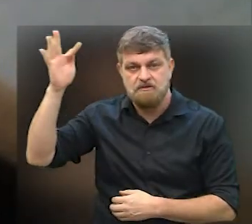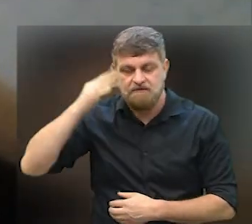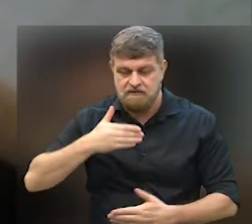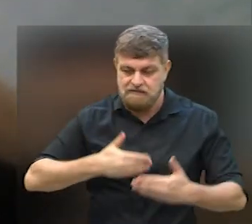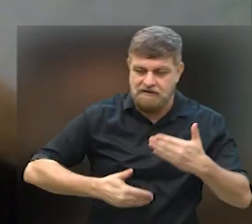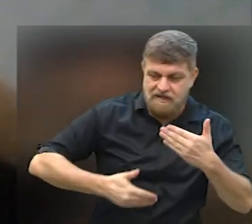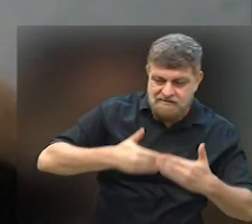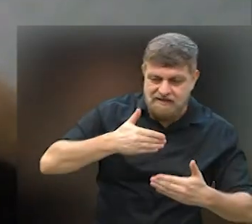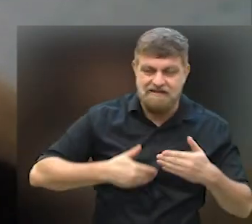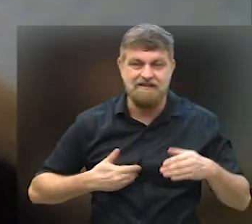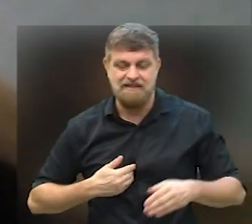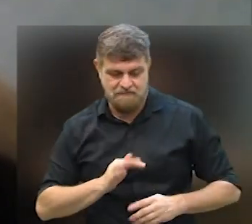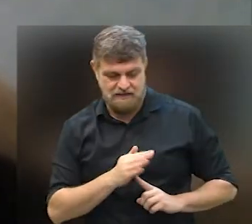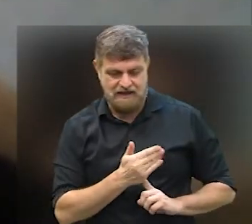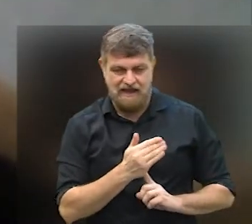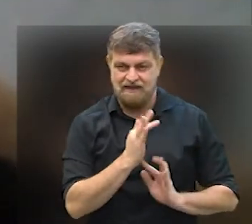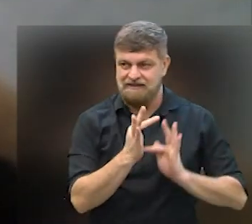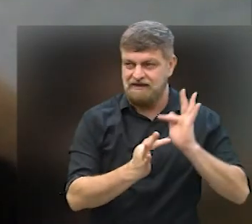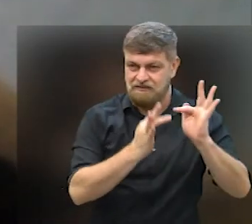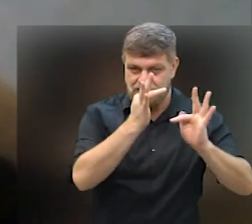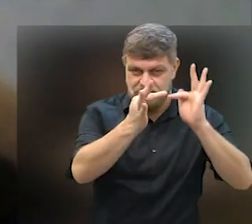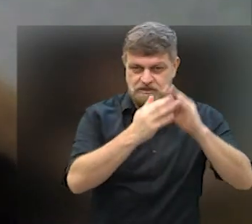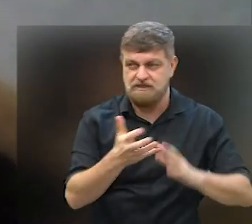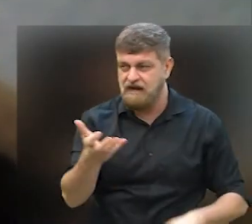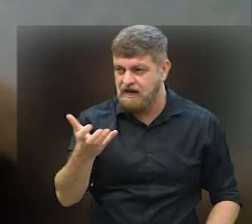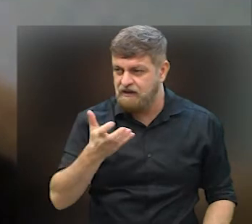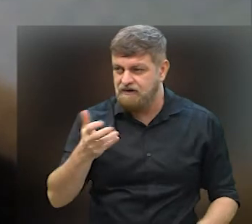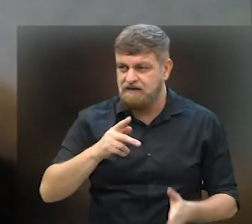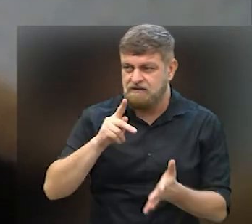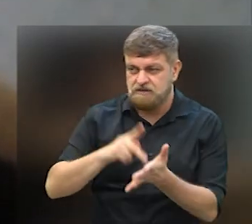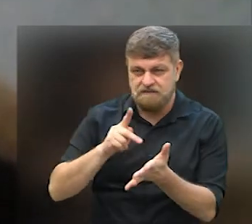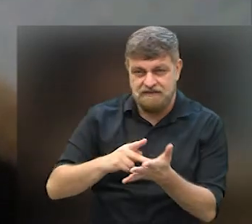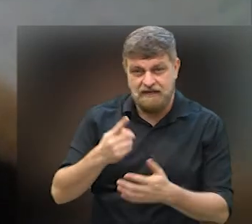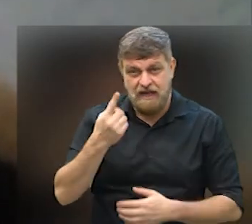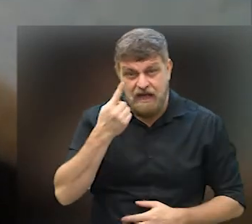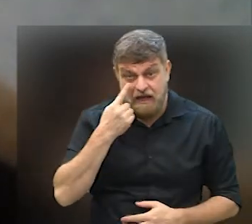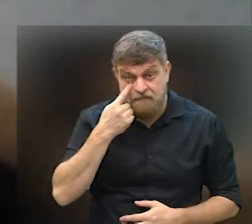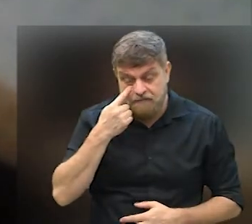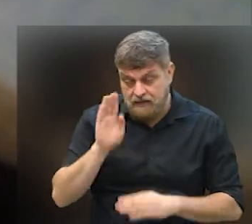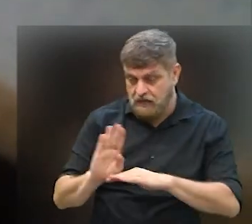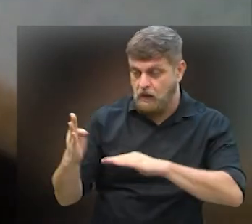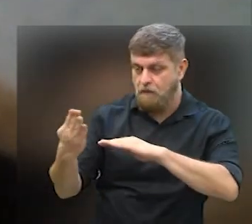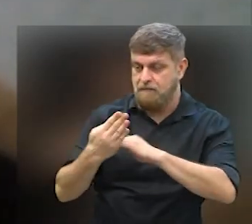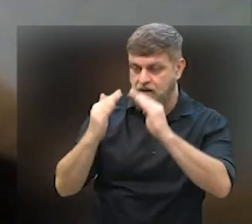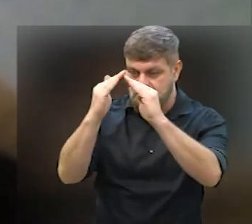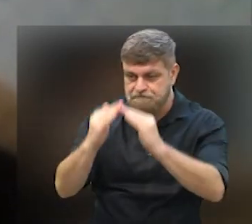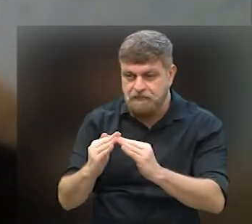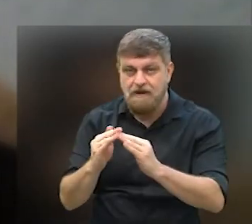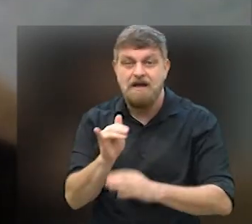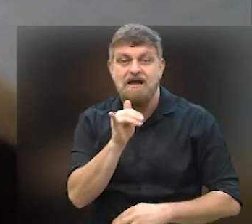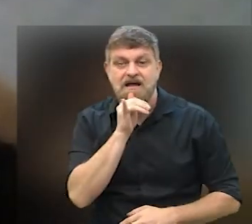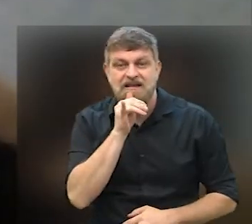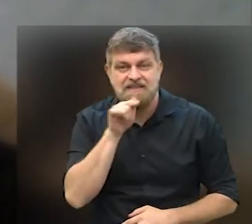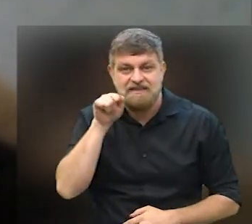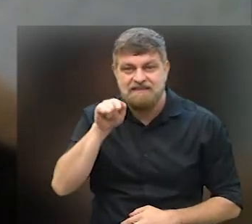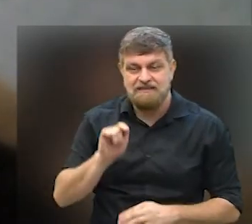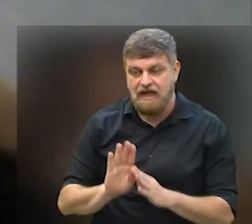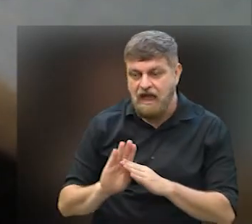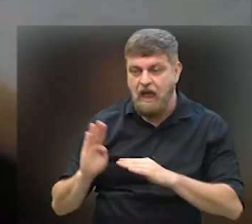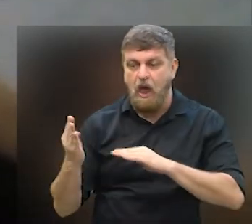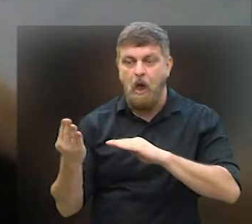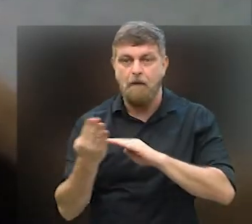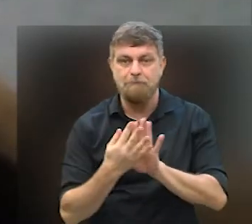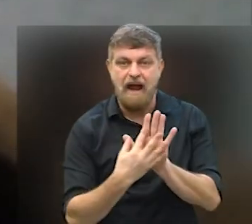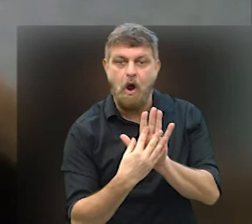a robótica, a tecnologia. Enfim, eu quero muito ver que o bairro, a região onde a gente mora, seja, por exemplo, um bairro